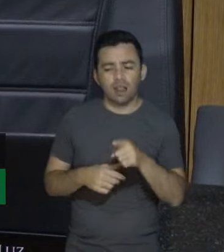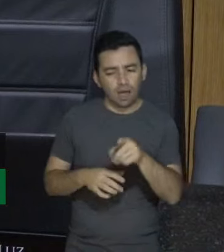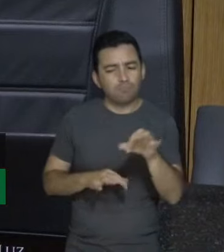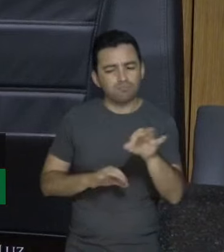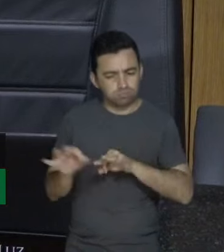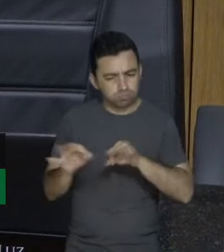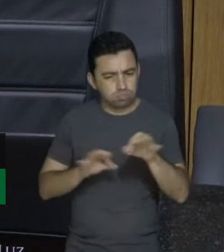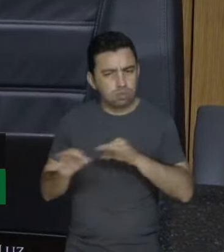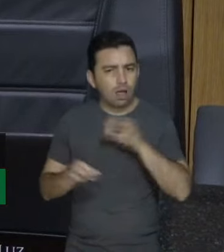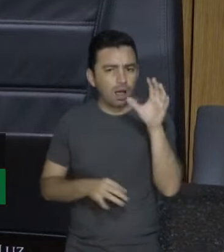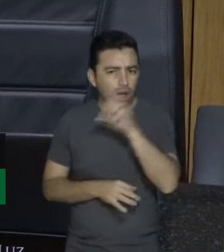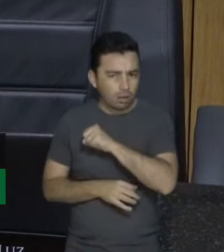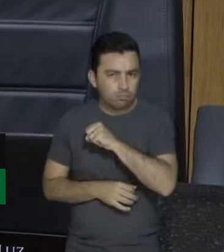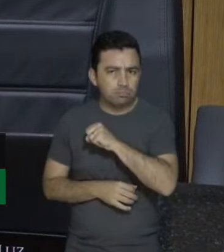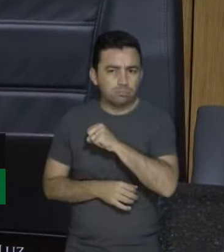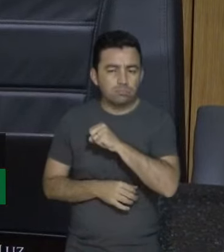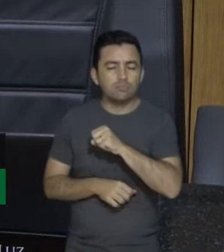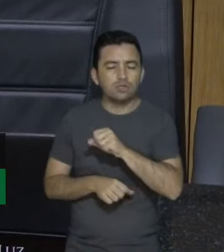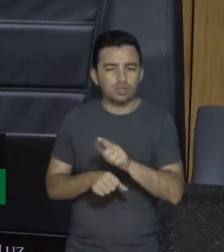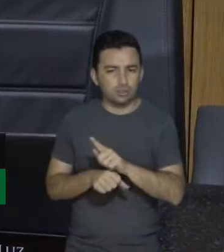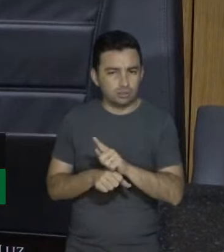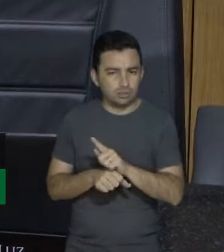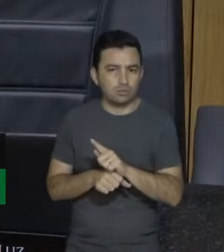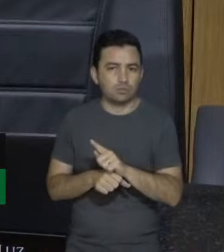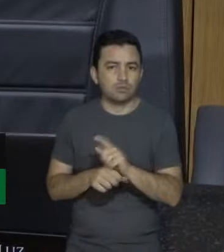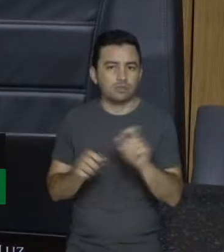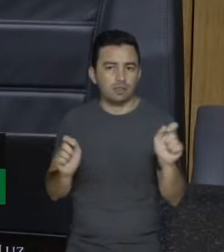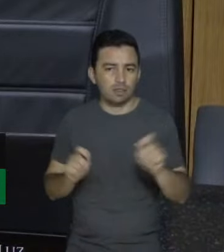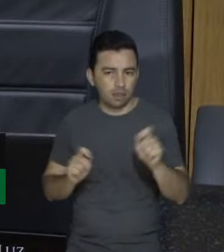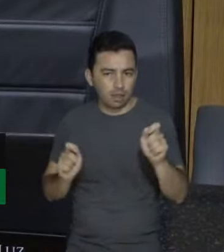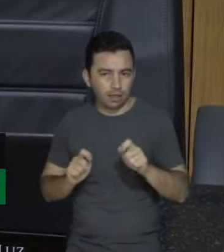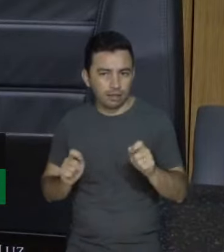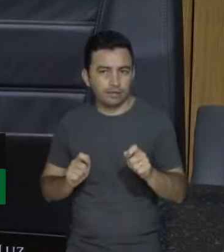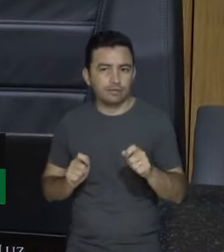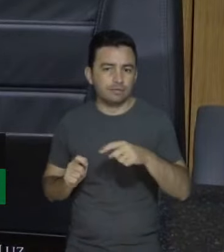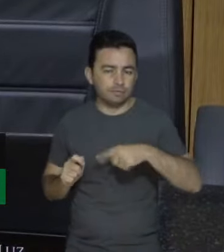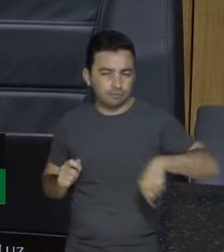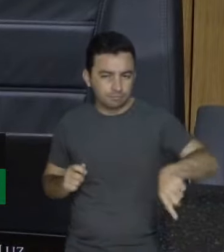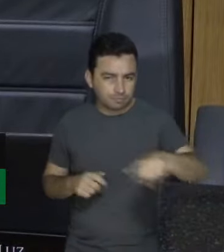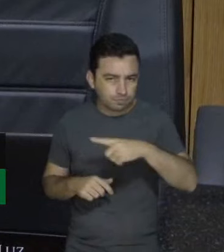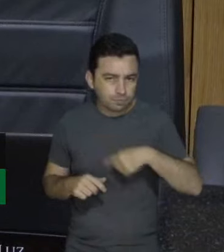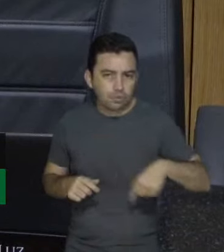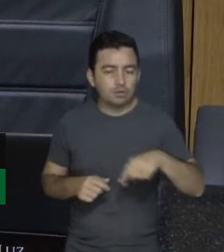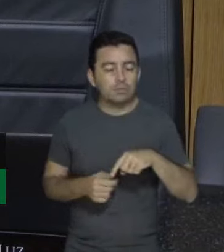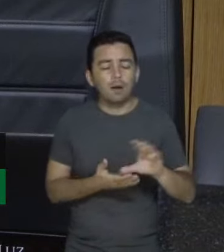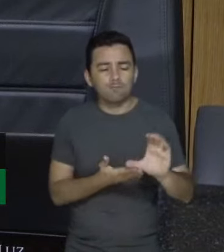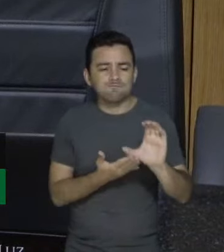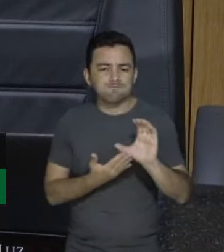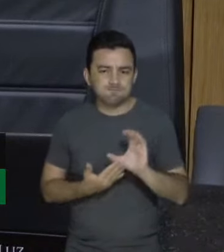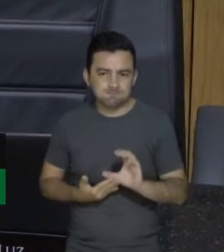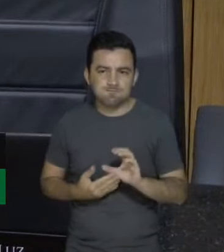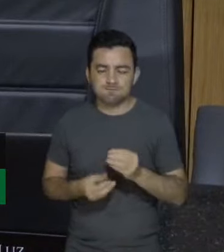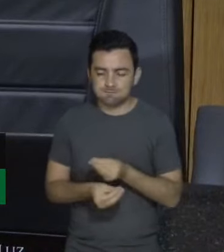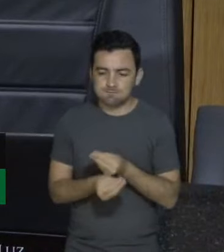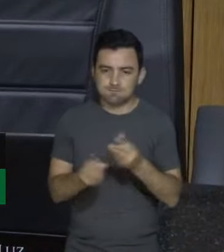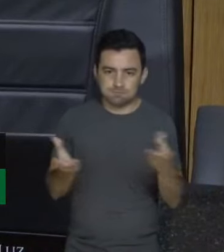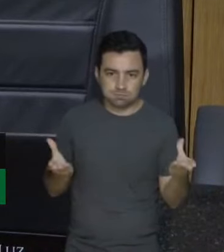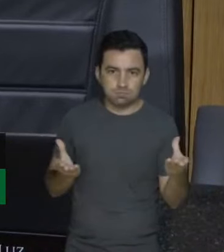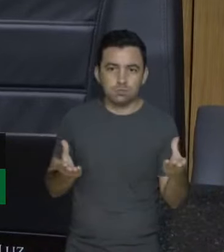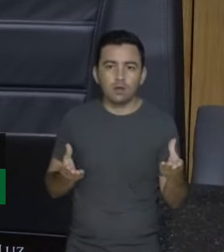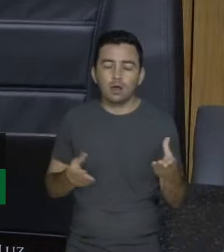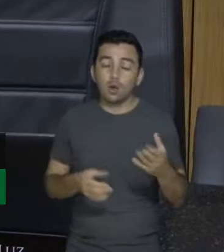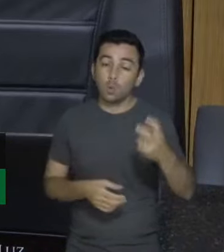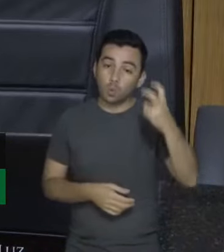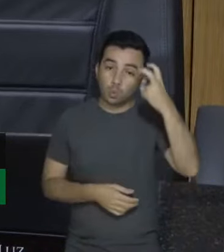suficiente tem a capacidade de gestão para que a gente consiga realmente captar esse recurso e distribuir ele para o setor cultural